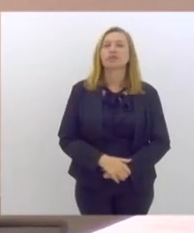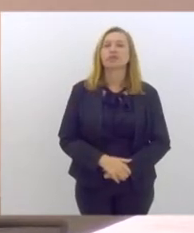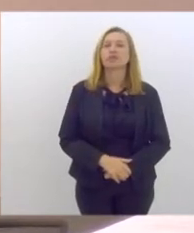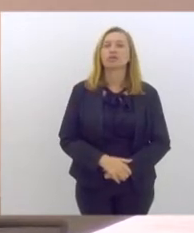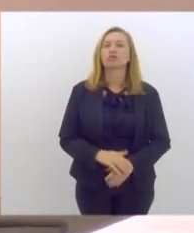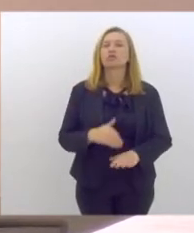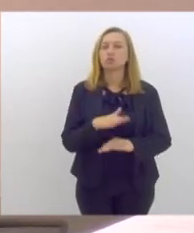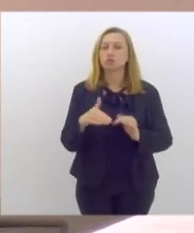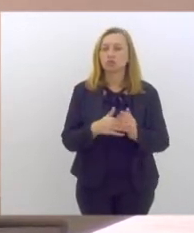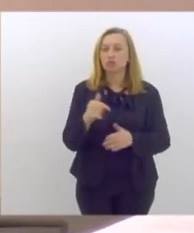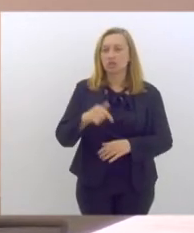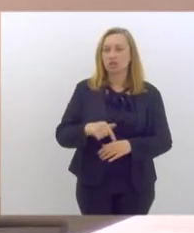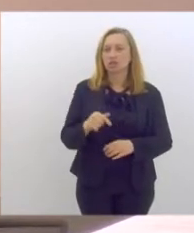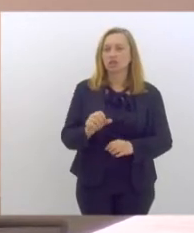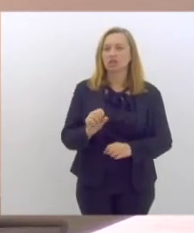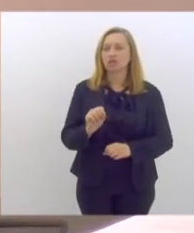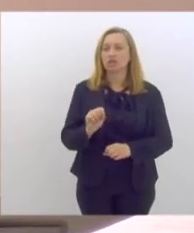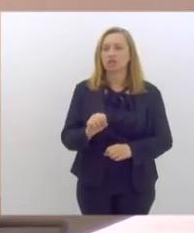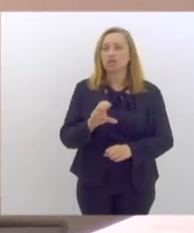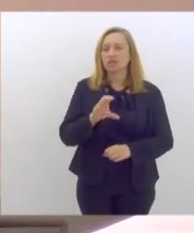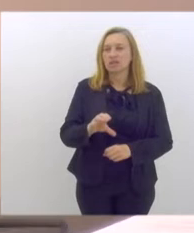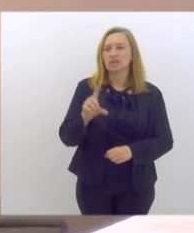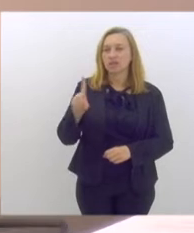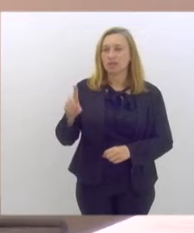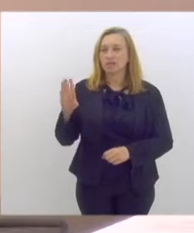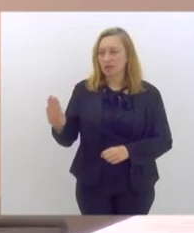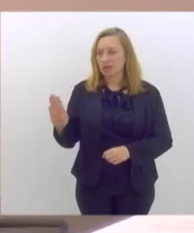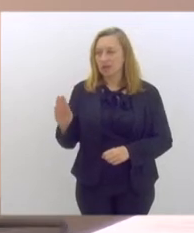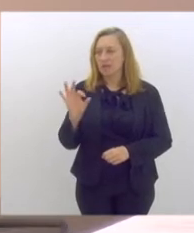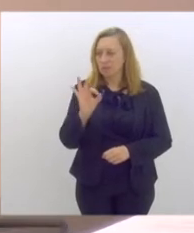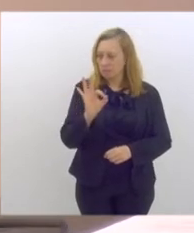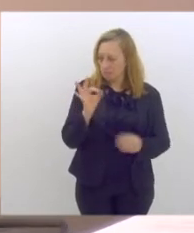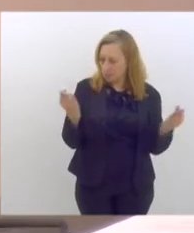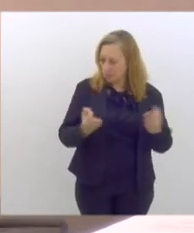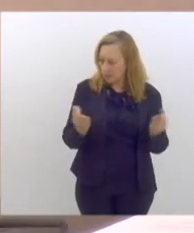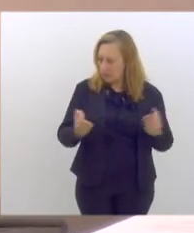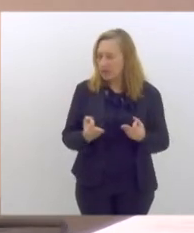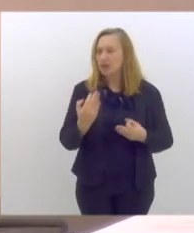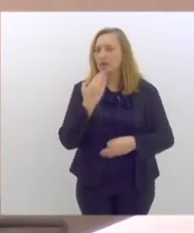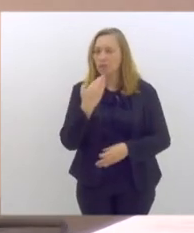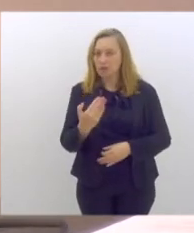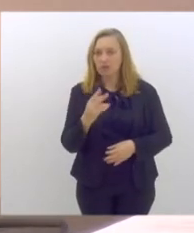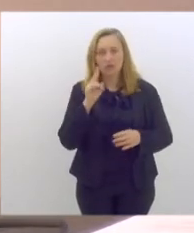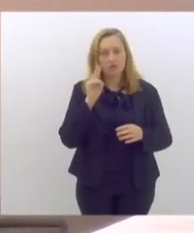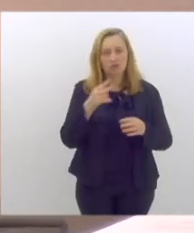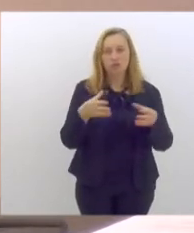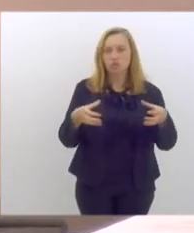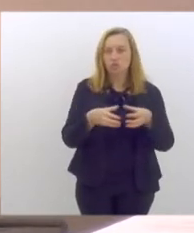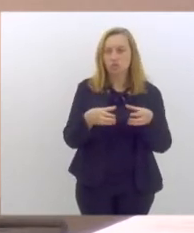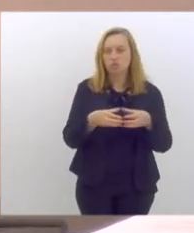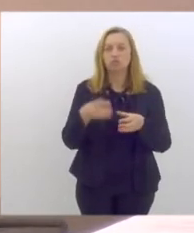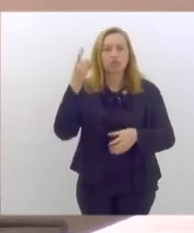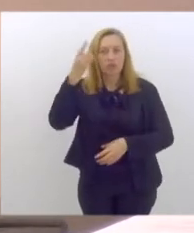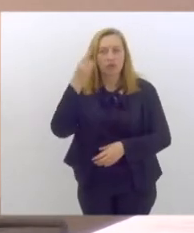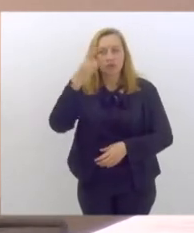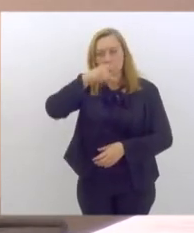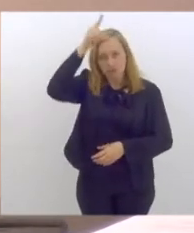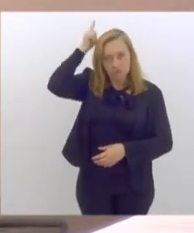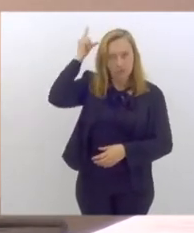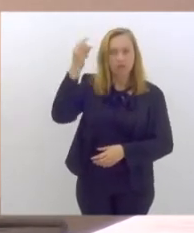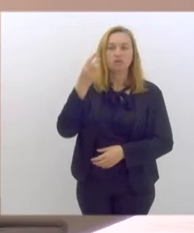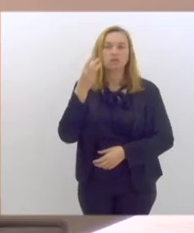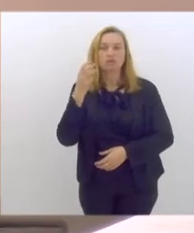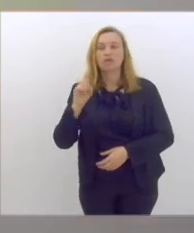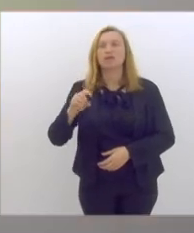todo mundo aqui a favorável CDB esse então conjunto Deputado Luiz Paulo o deputado